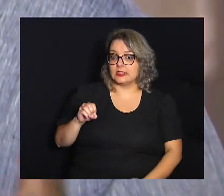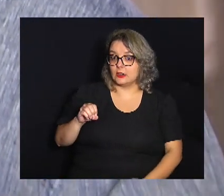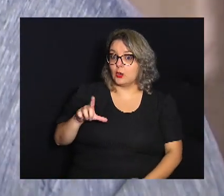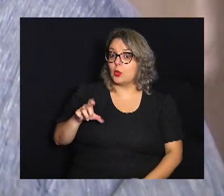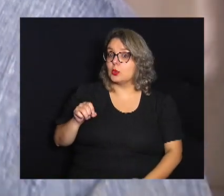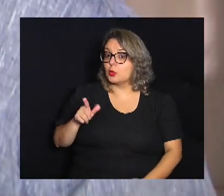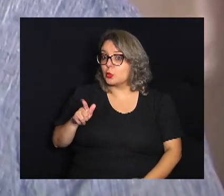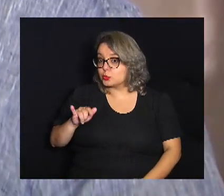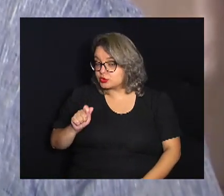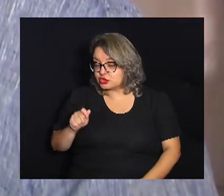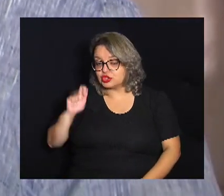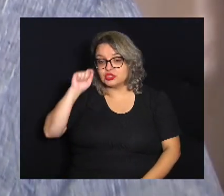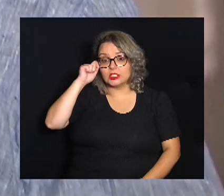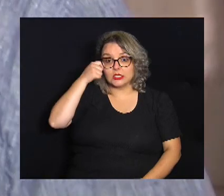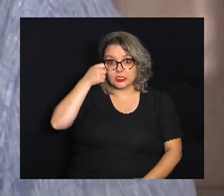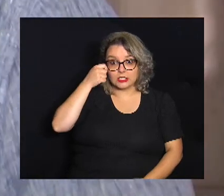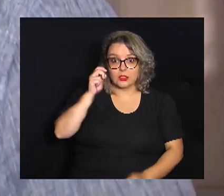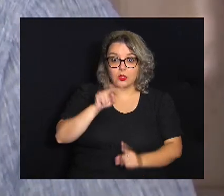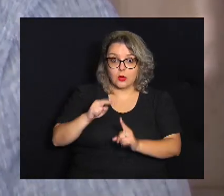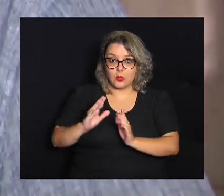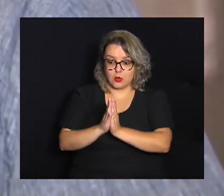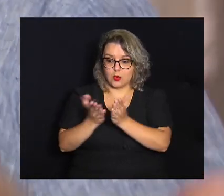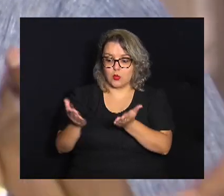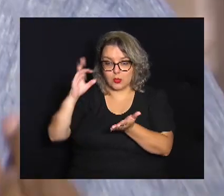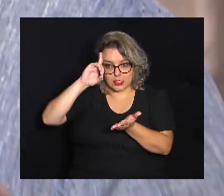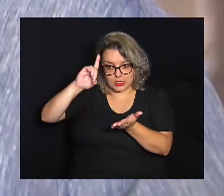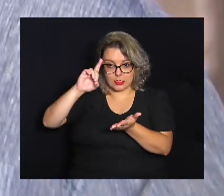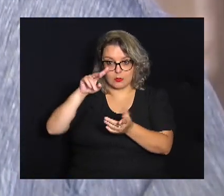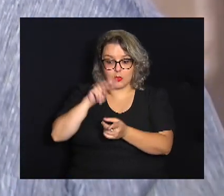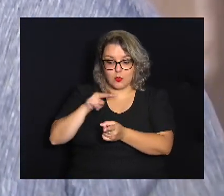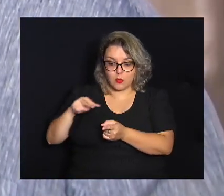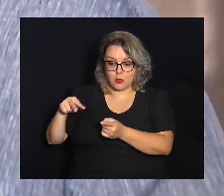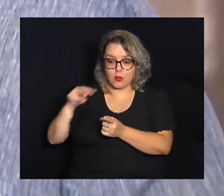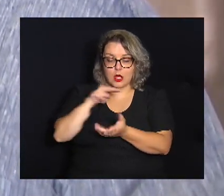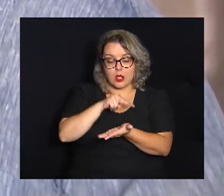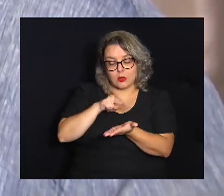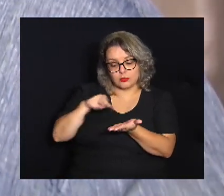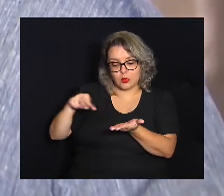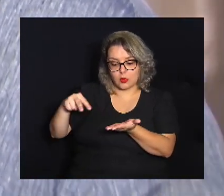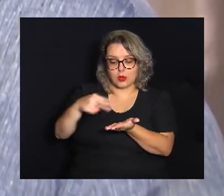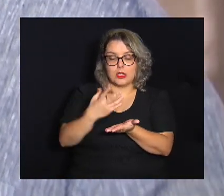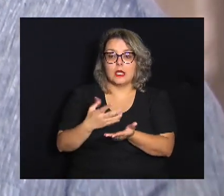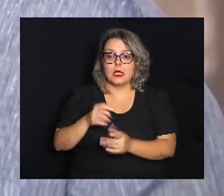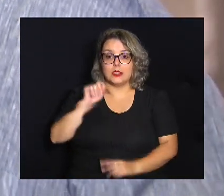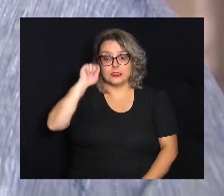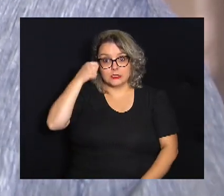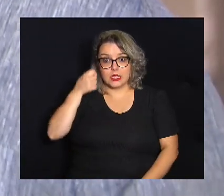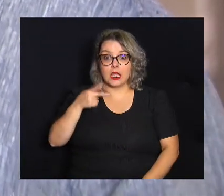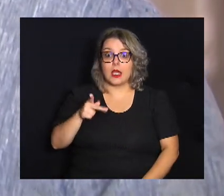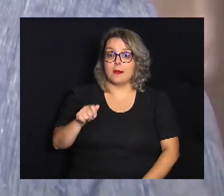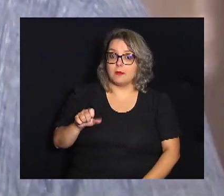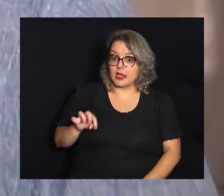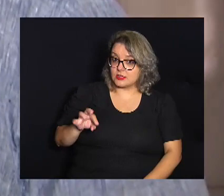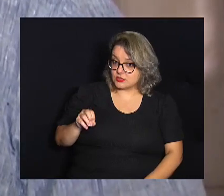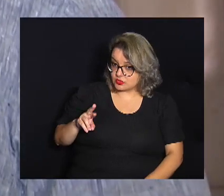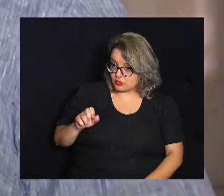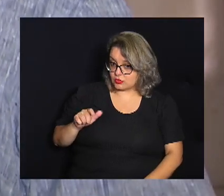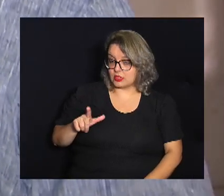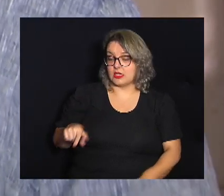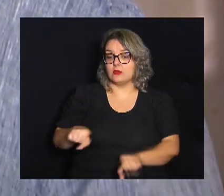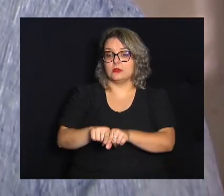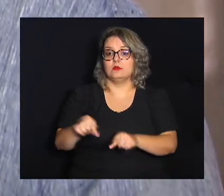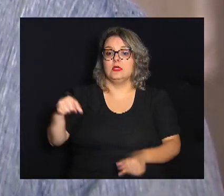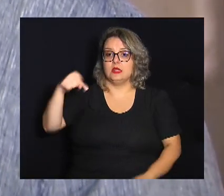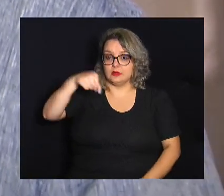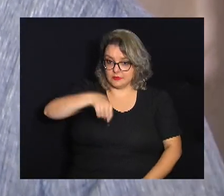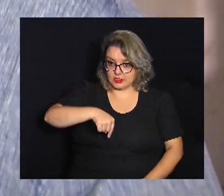né? É olhar a Bíblia num olhar negro. Como nós temos a Pastoral Afro também, que vem aqui, ou seja, porque nós falamos de